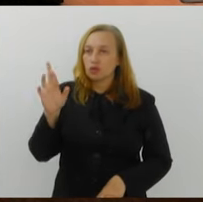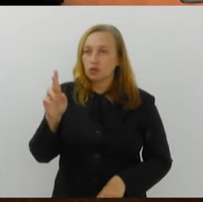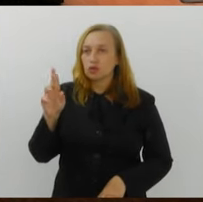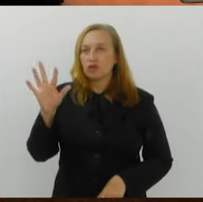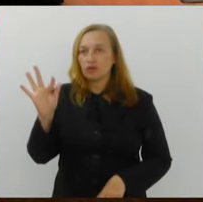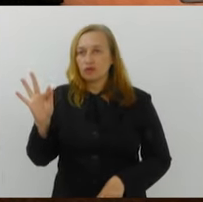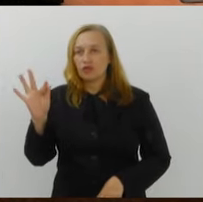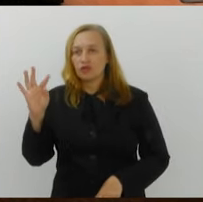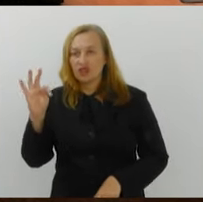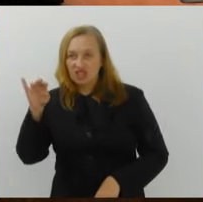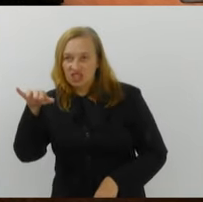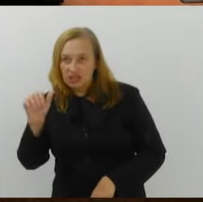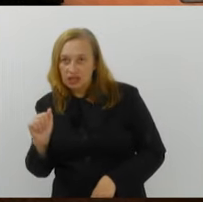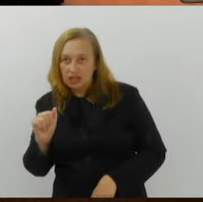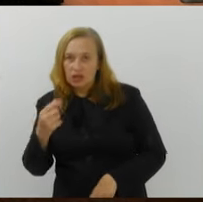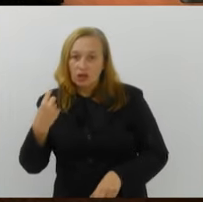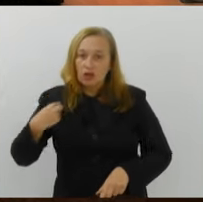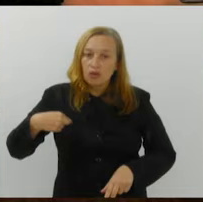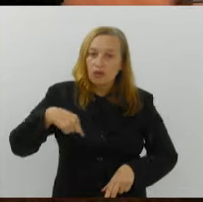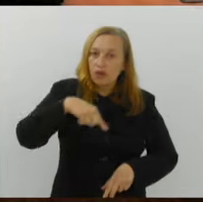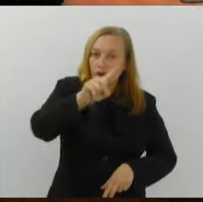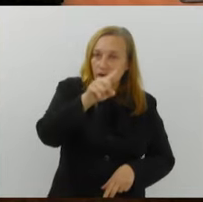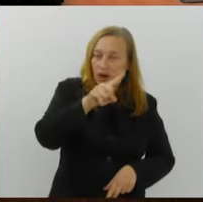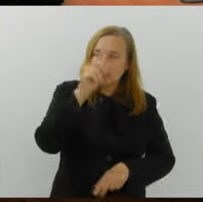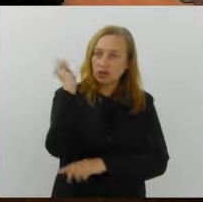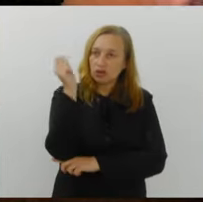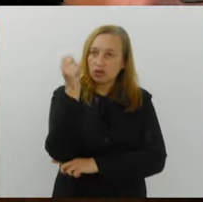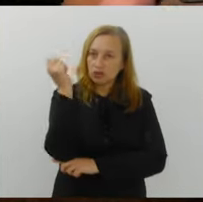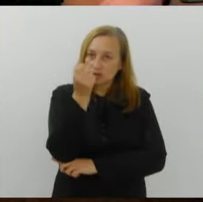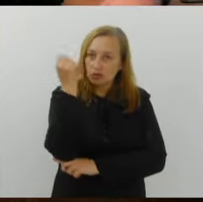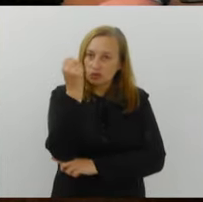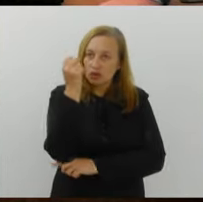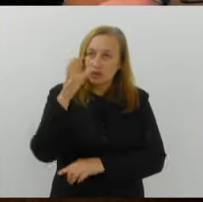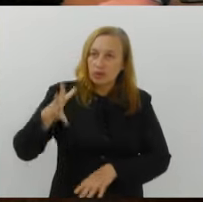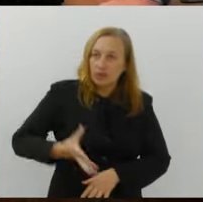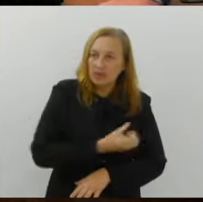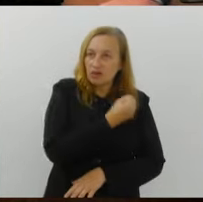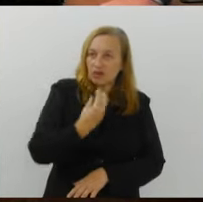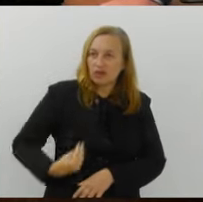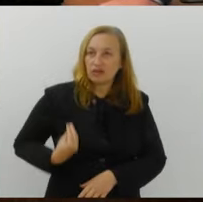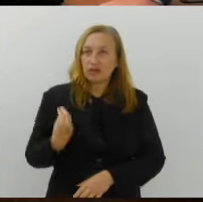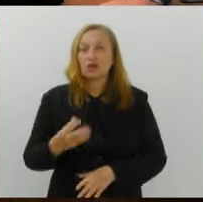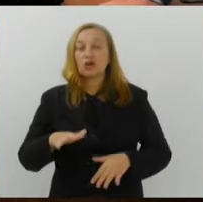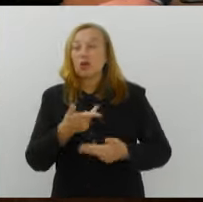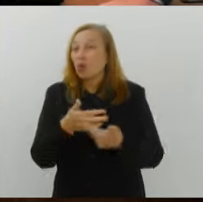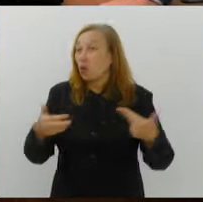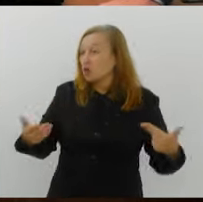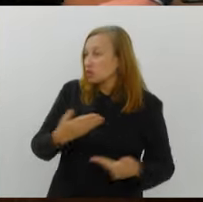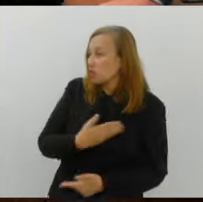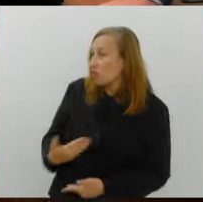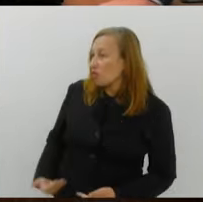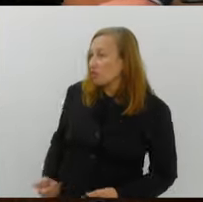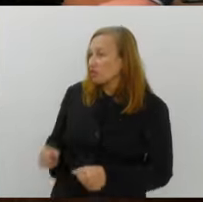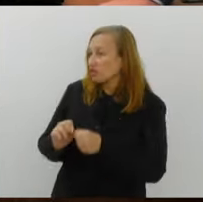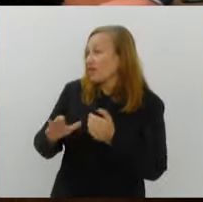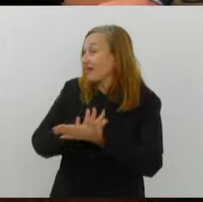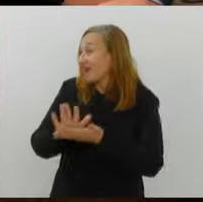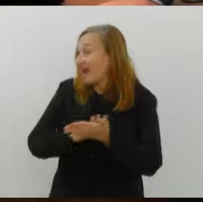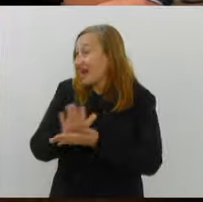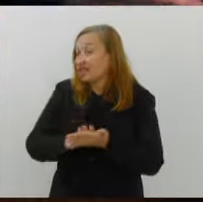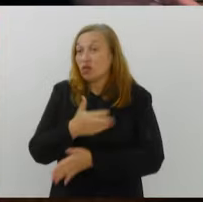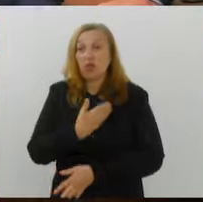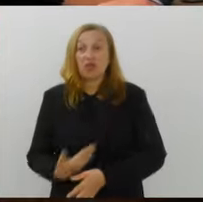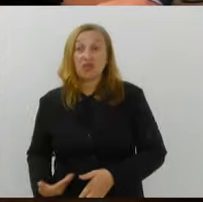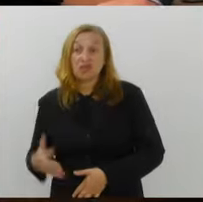surfistas para salvar vidas nessa tragédia que aconteceu no Rio Grande do Sul, coisa que o governo do Rio Grande do Sul não fez, coisa que o governo federal não